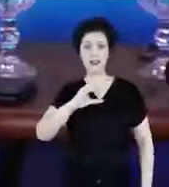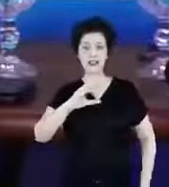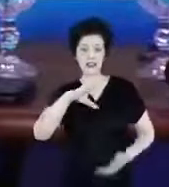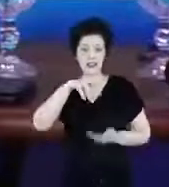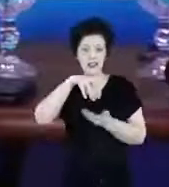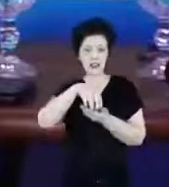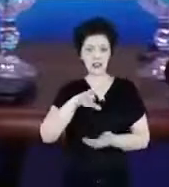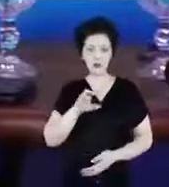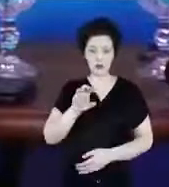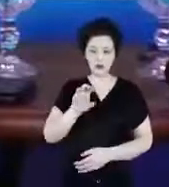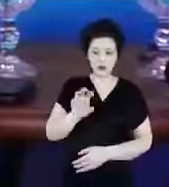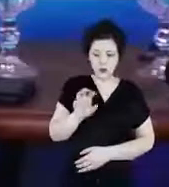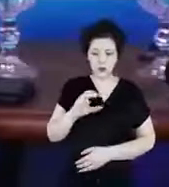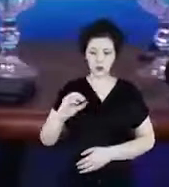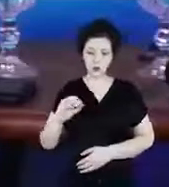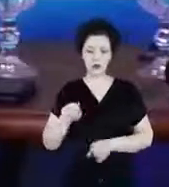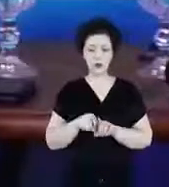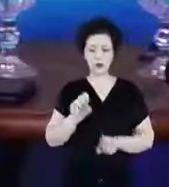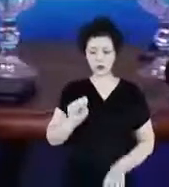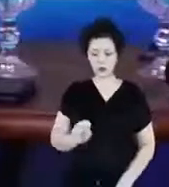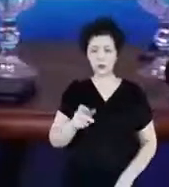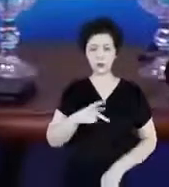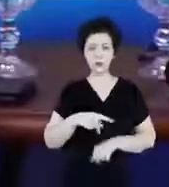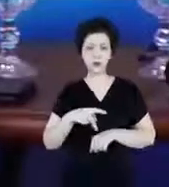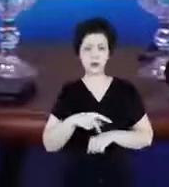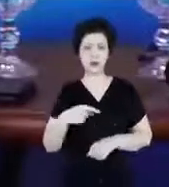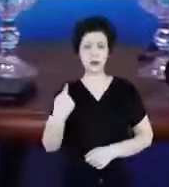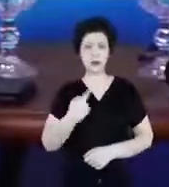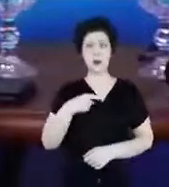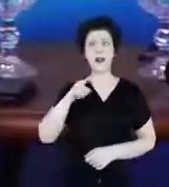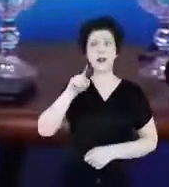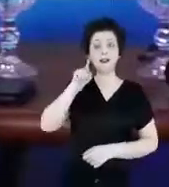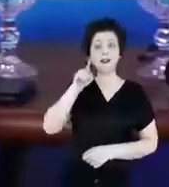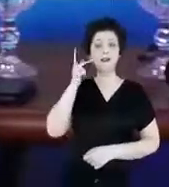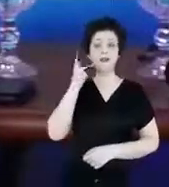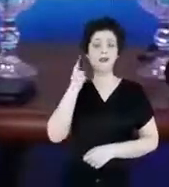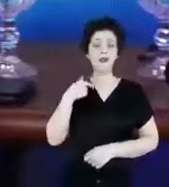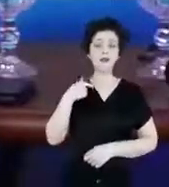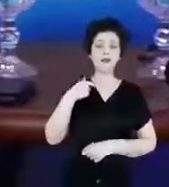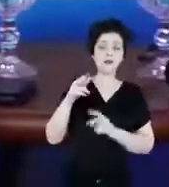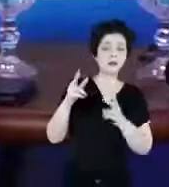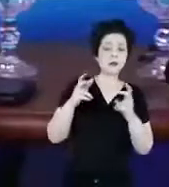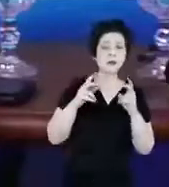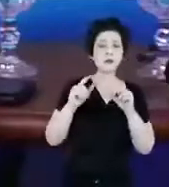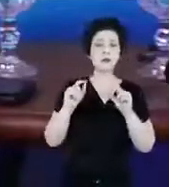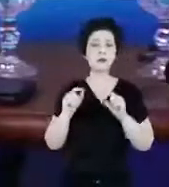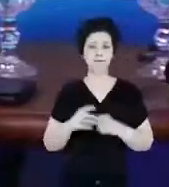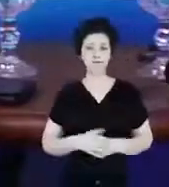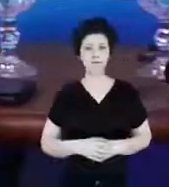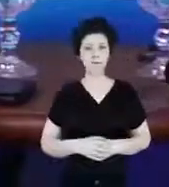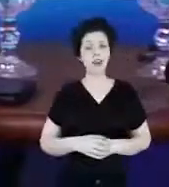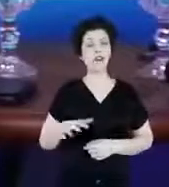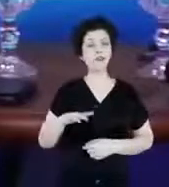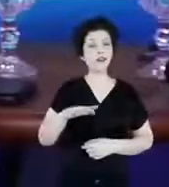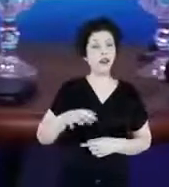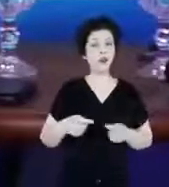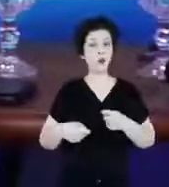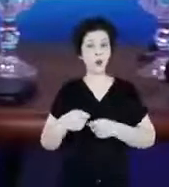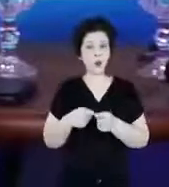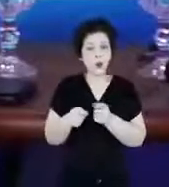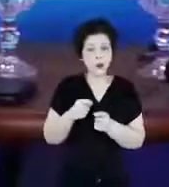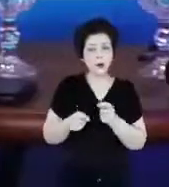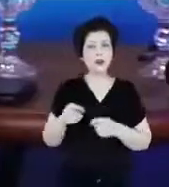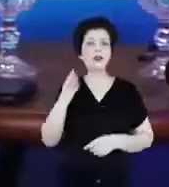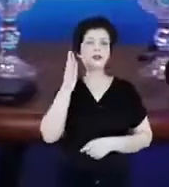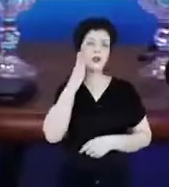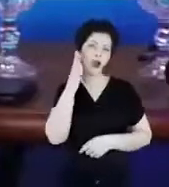lá do Nordeste, é um diferencial muito importante, Estrela, no que diz respeito à questão econômica. Todo mundo sabe da fragilidade